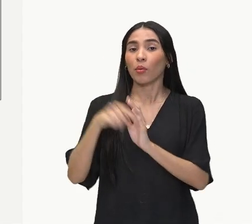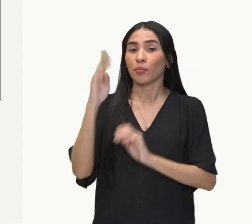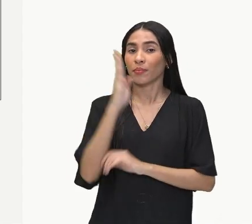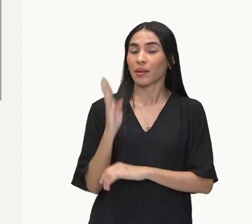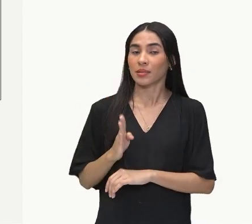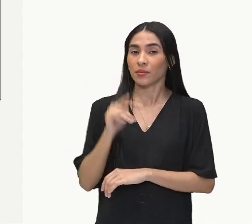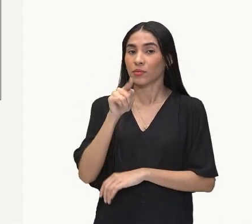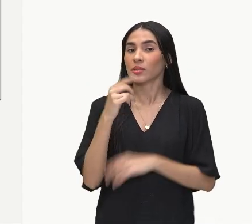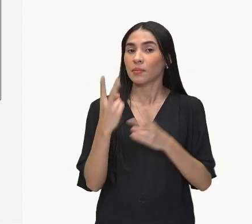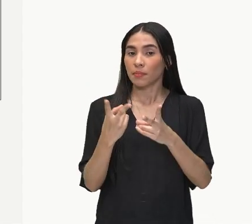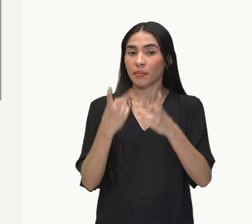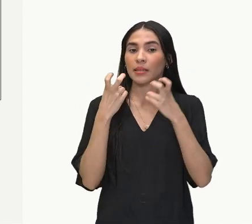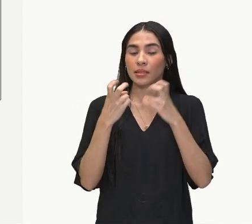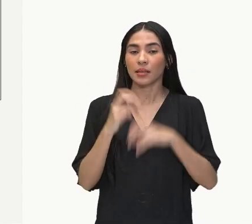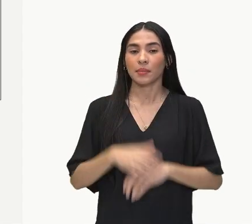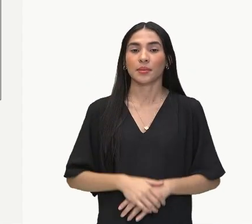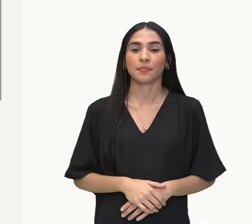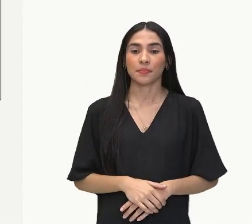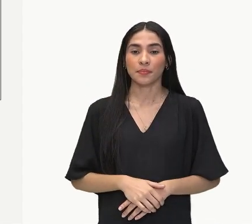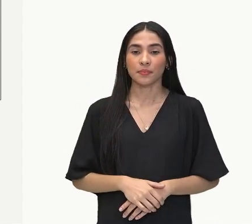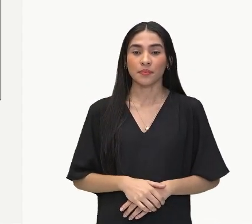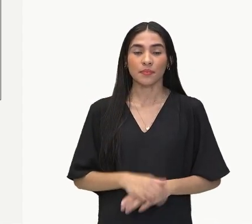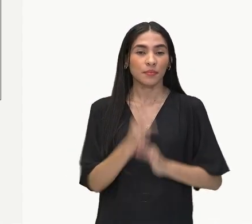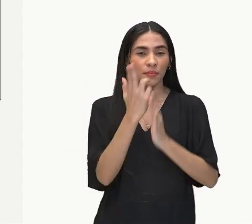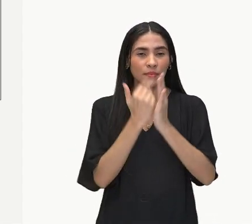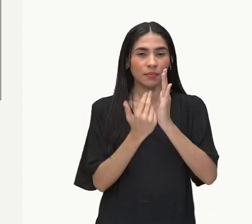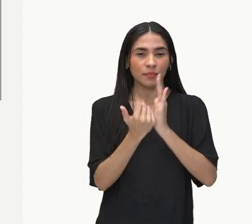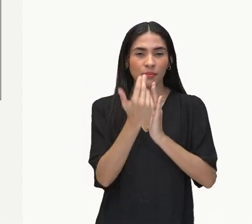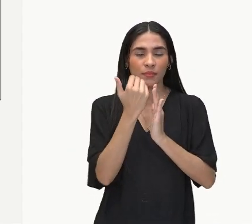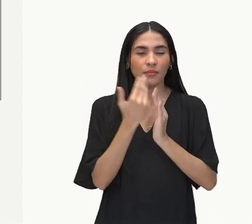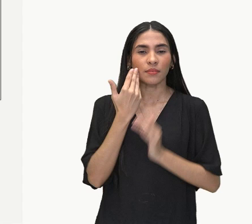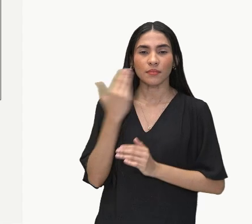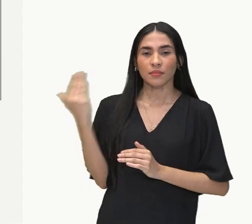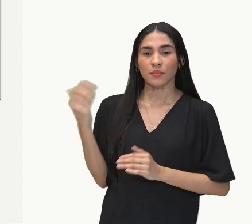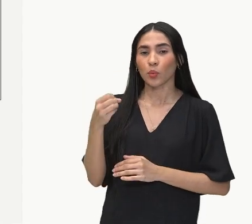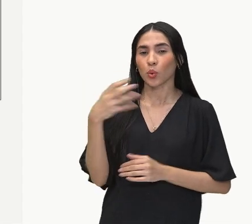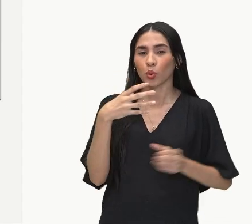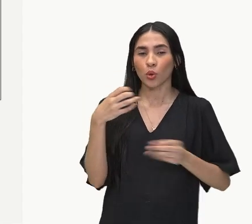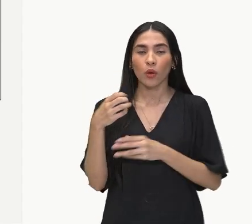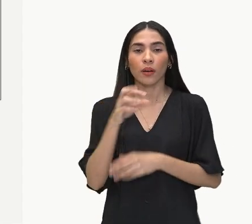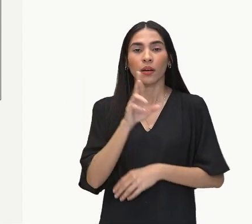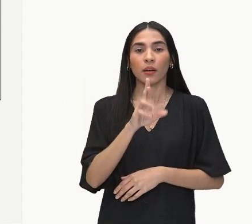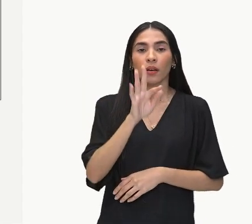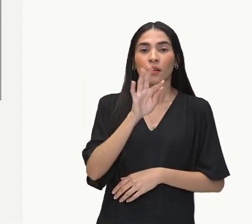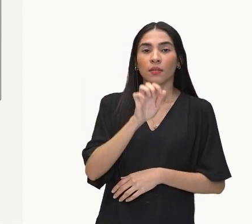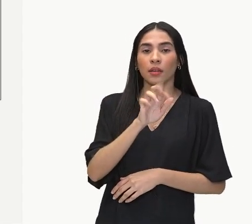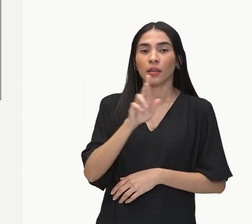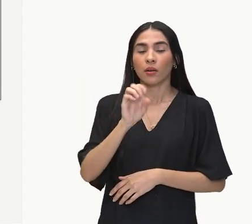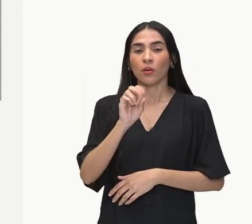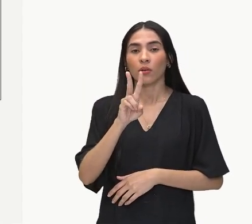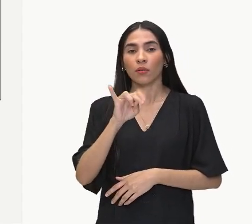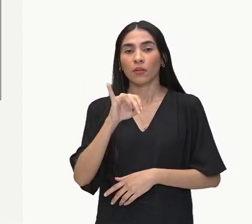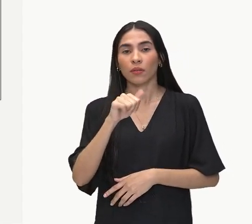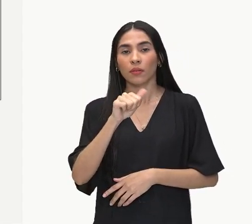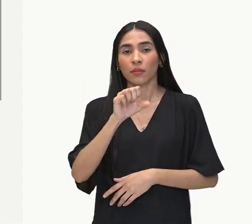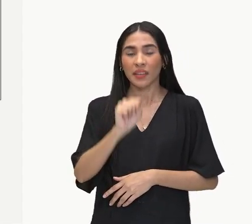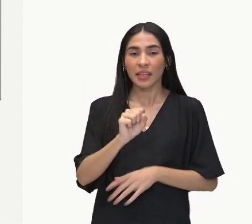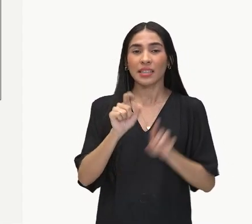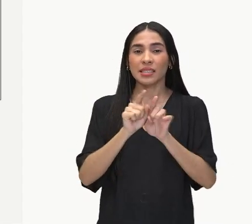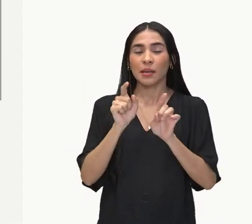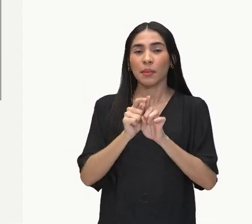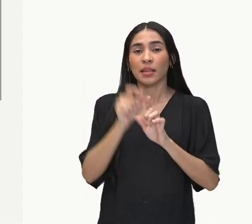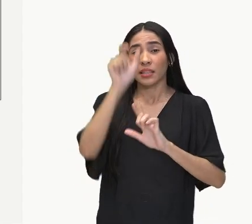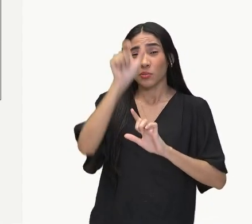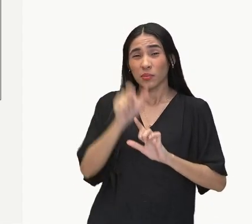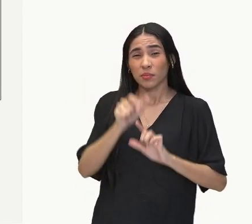as malhas concedidas, né, e as novas ferrovias, conforme mostra na nossa legenda do mapa. E